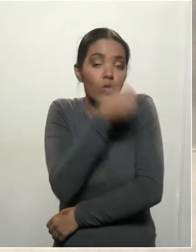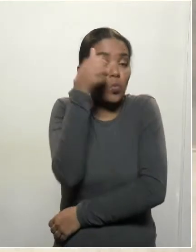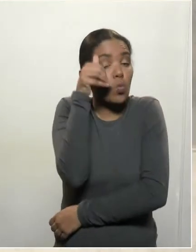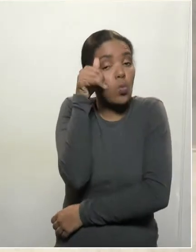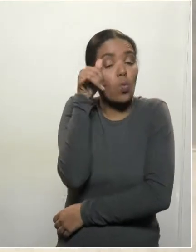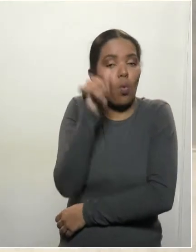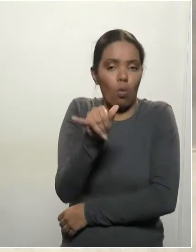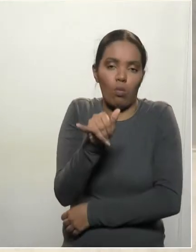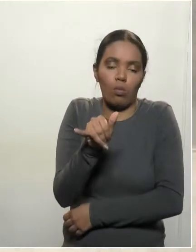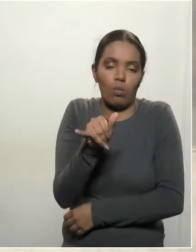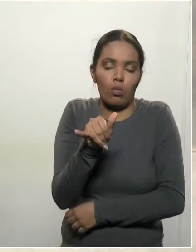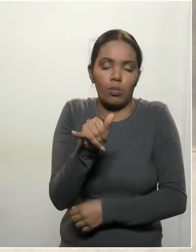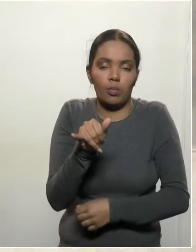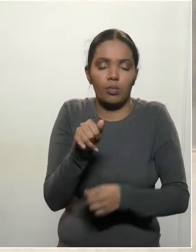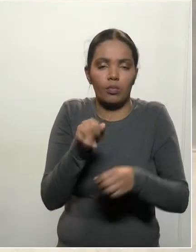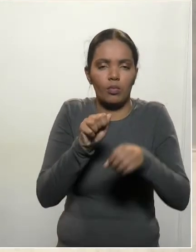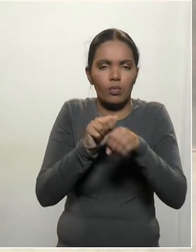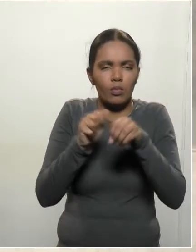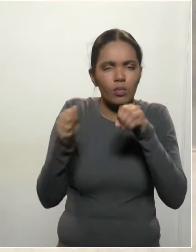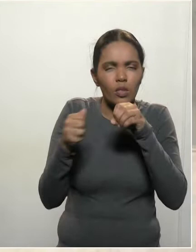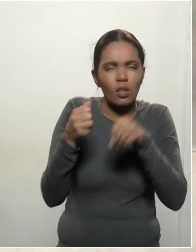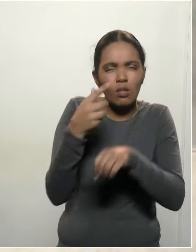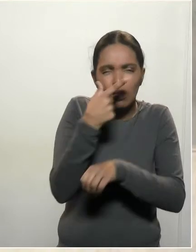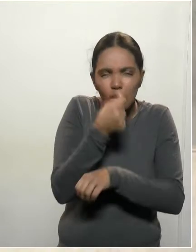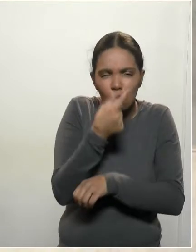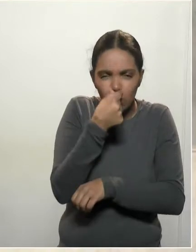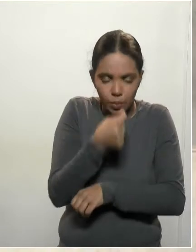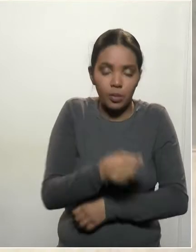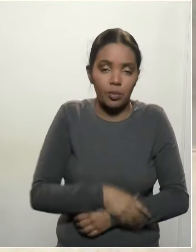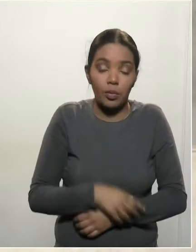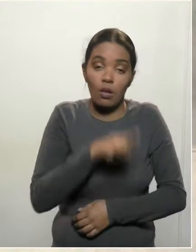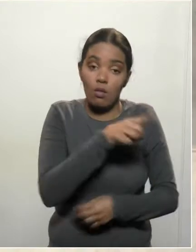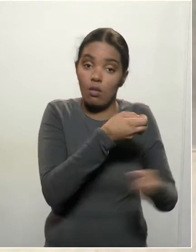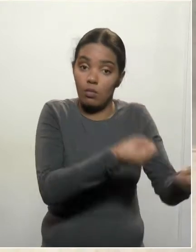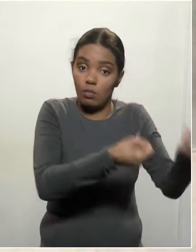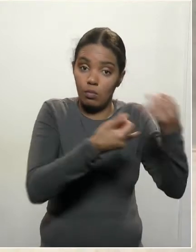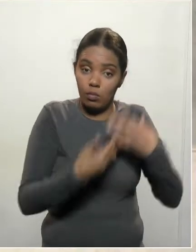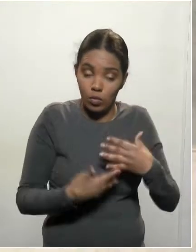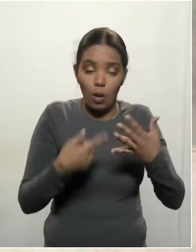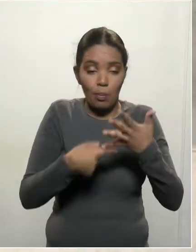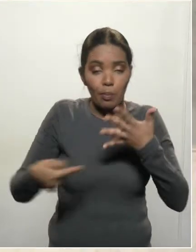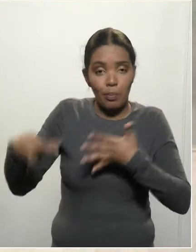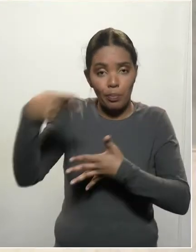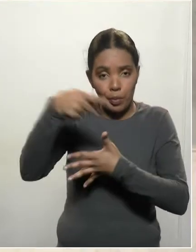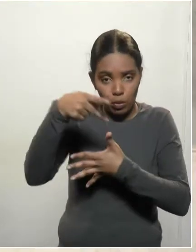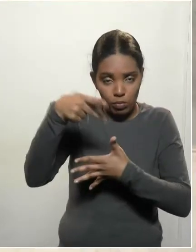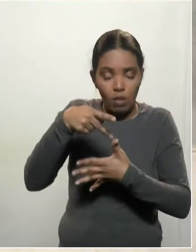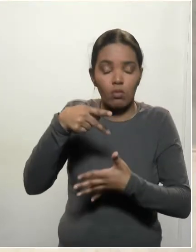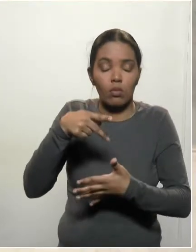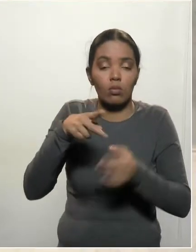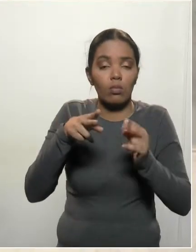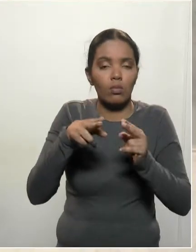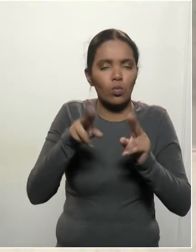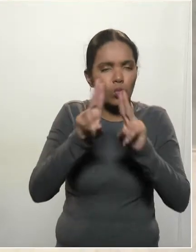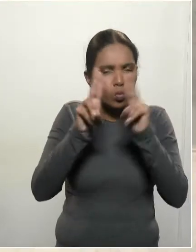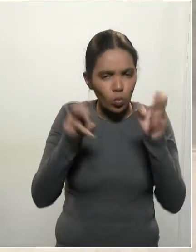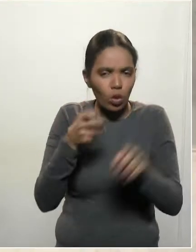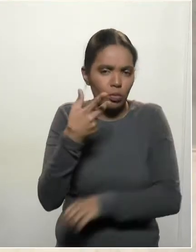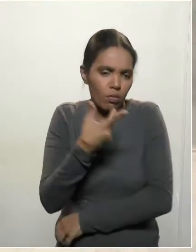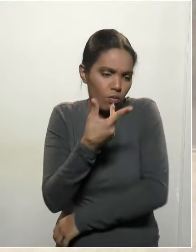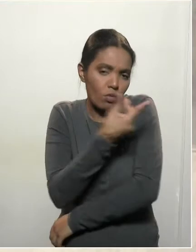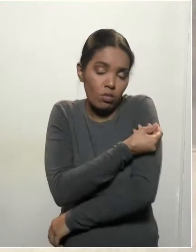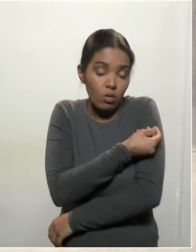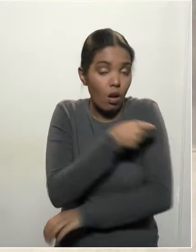influenza, informou que a definição de quantidade de doses do grupo prioritário com direito à vacina contra a influenza é do